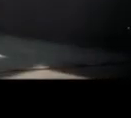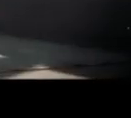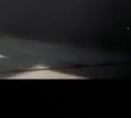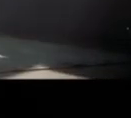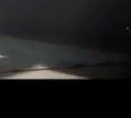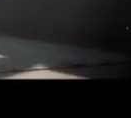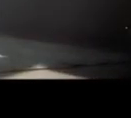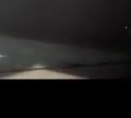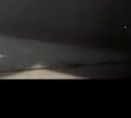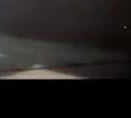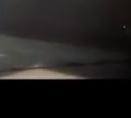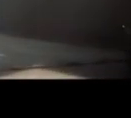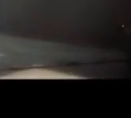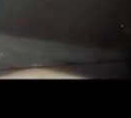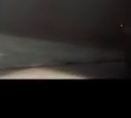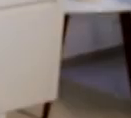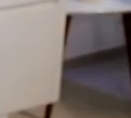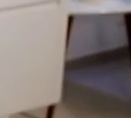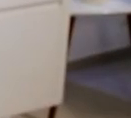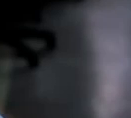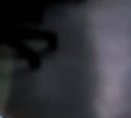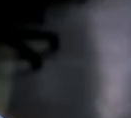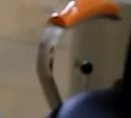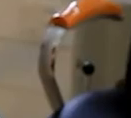Ministério da Saúde. Governo Federal.